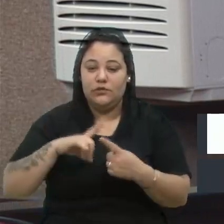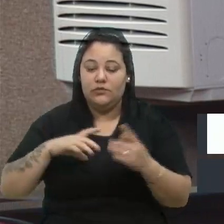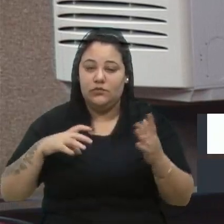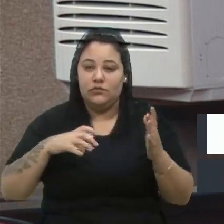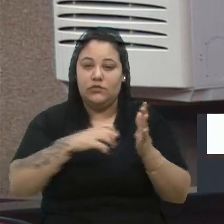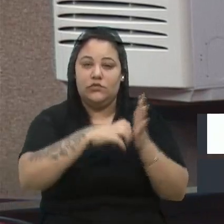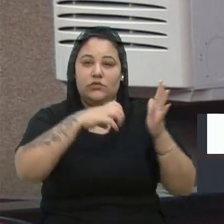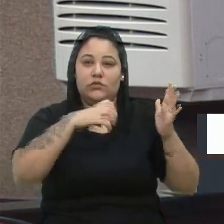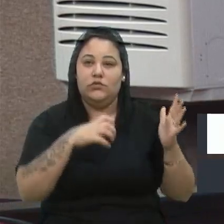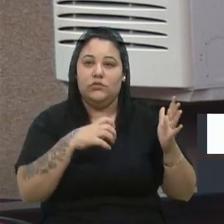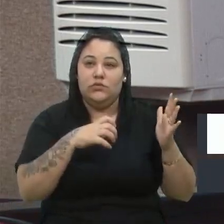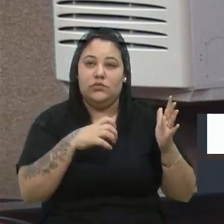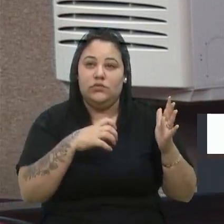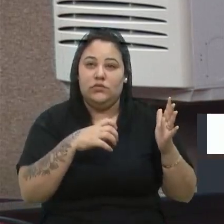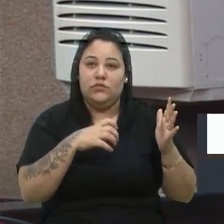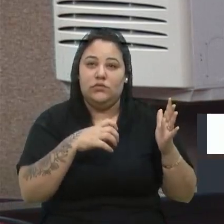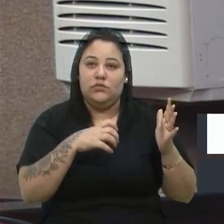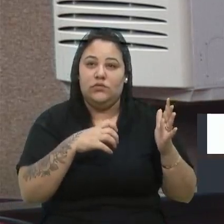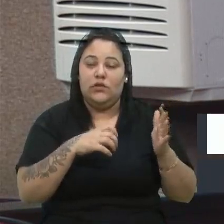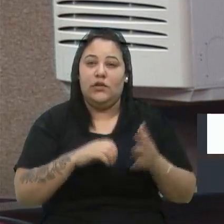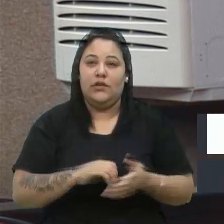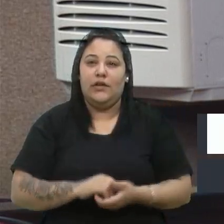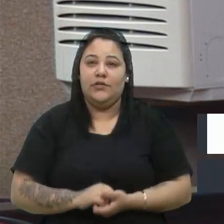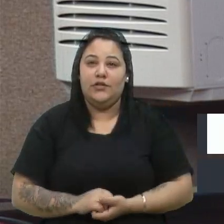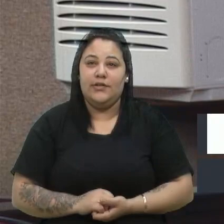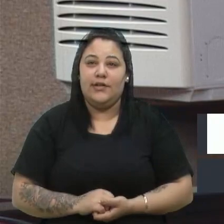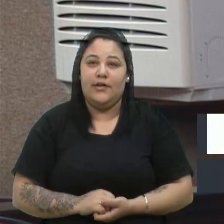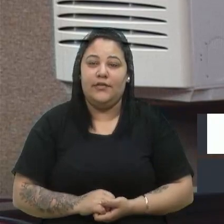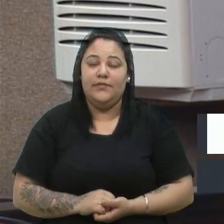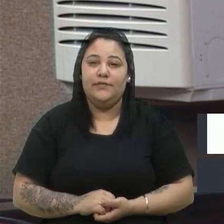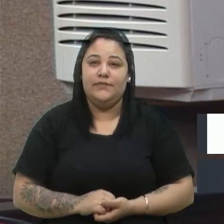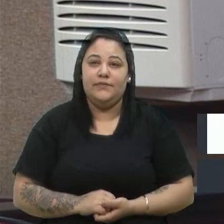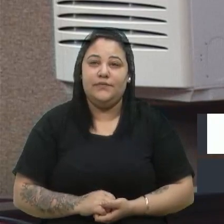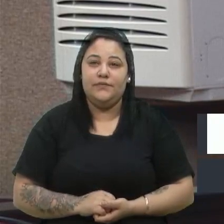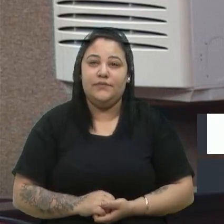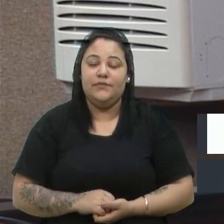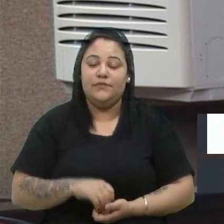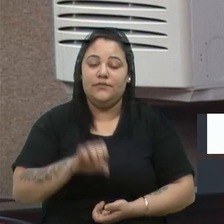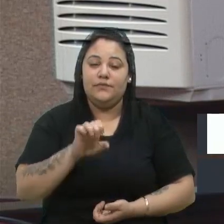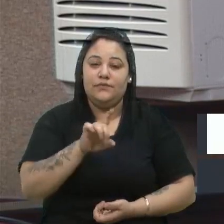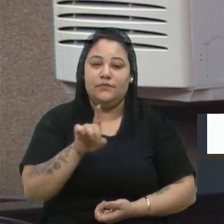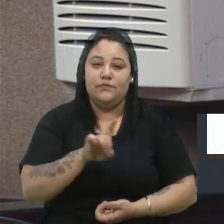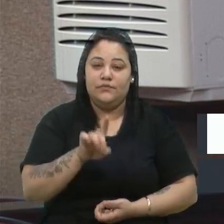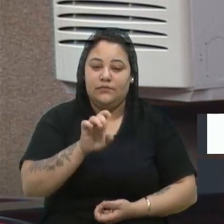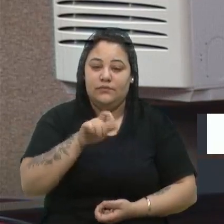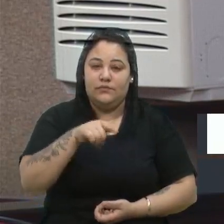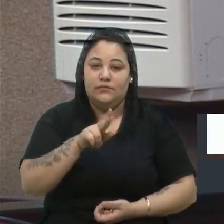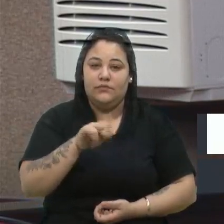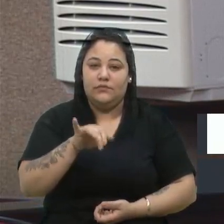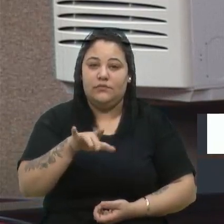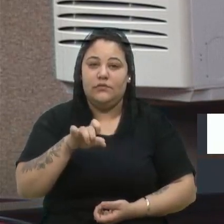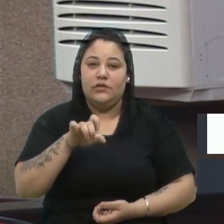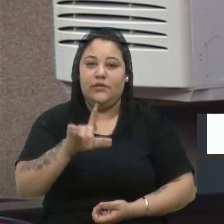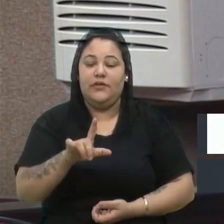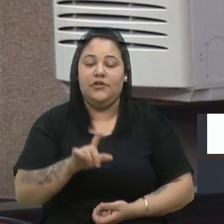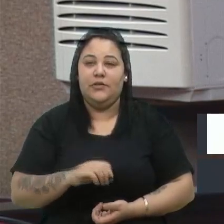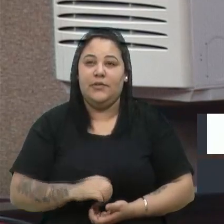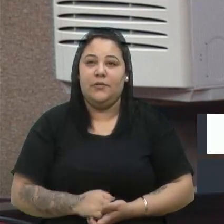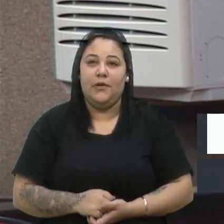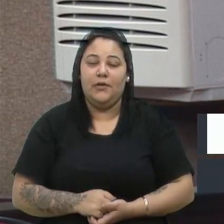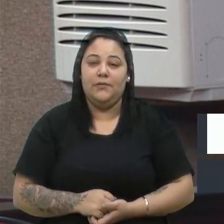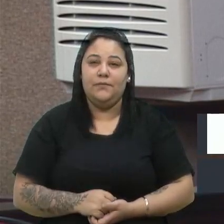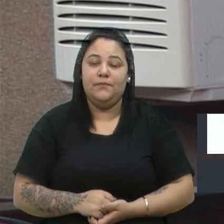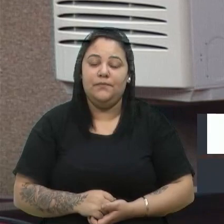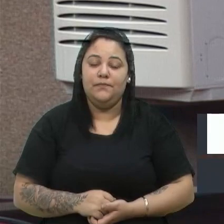acidente com sua moto. O Ezequiel era o caçula de 8 filhos, do seu Nelson e da dona Ivone.